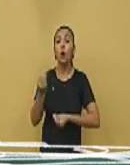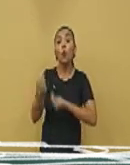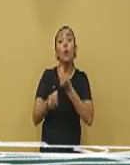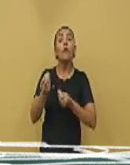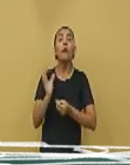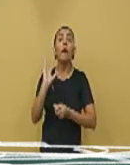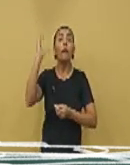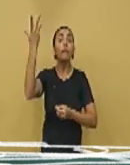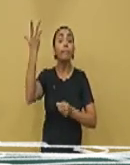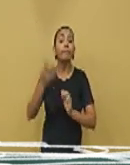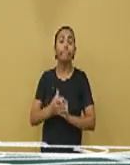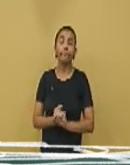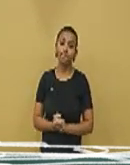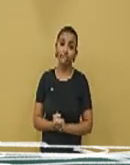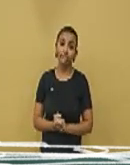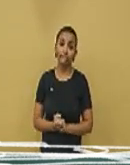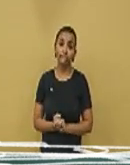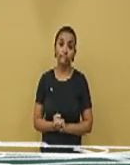ficar